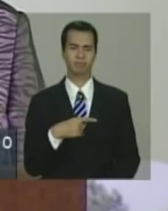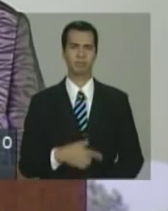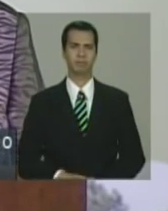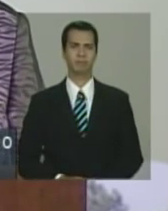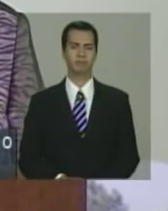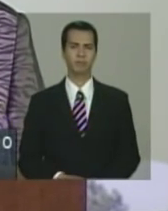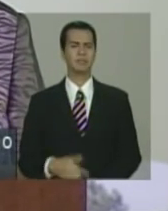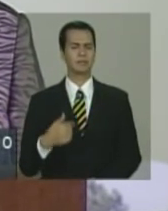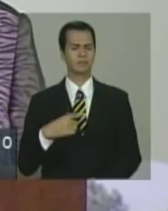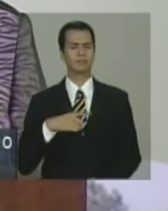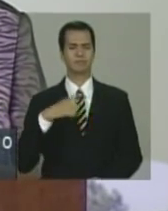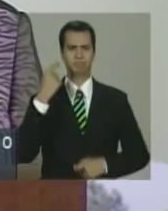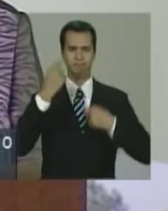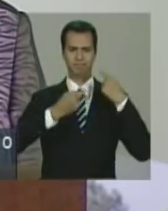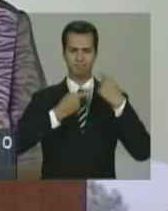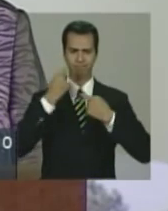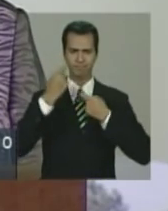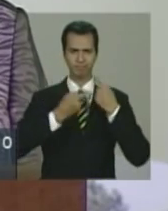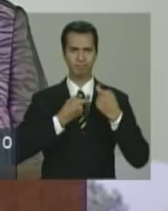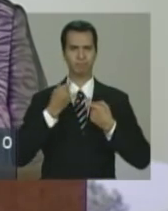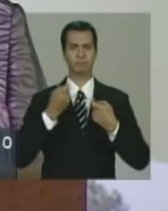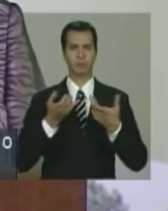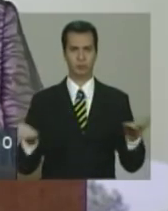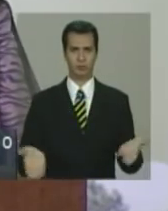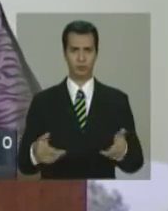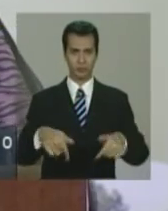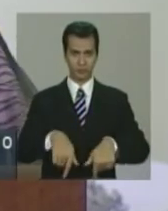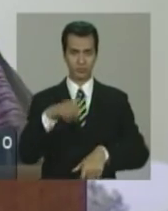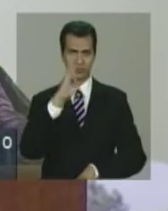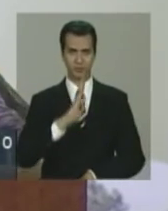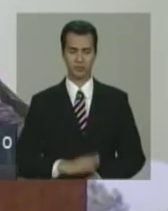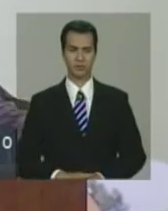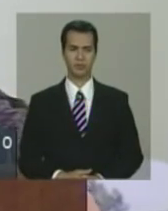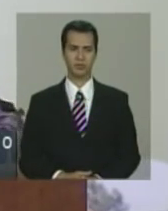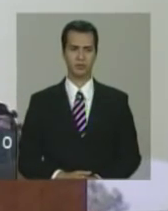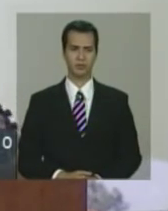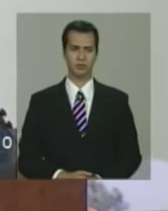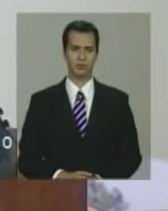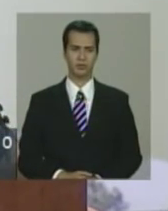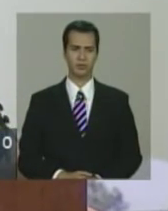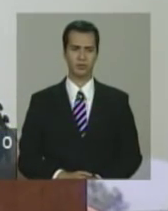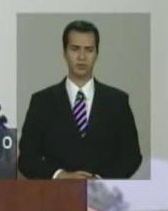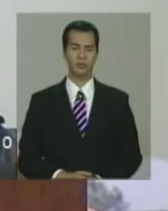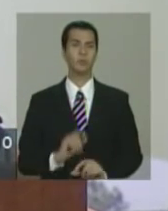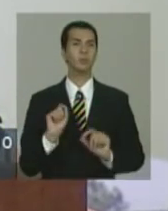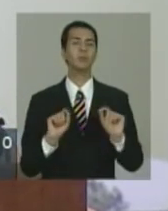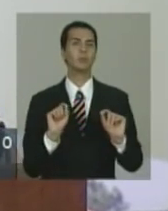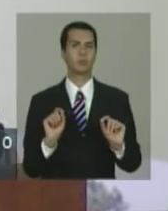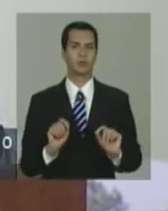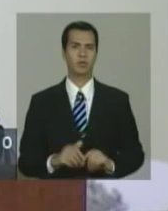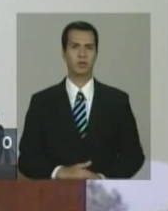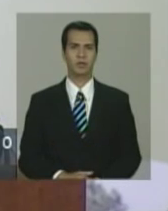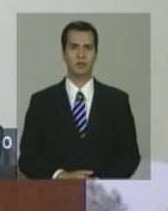extremamente me preocupado, e essa coisa é a situação